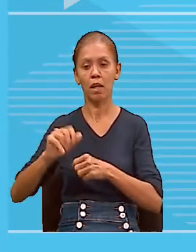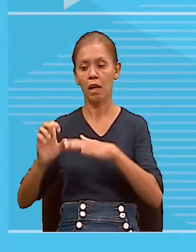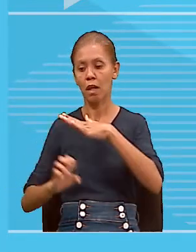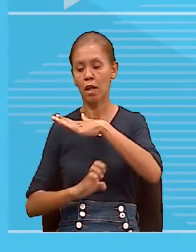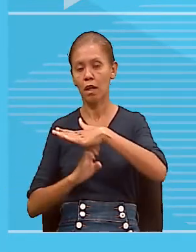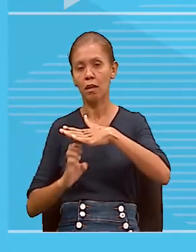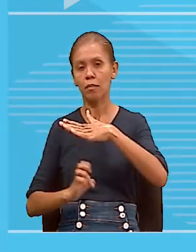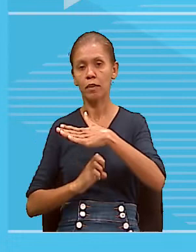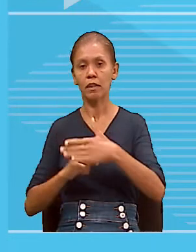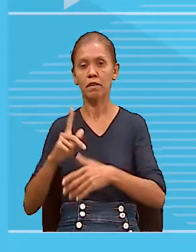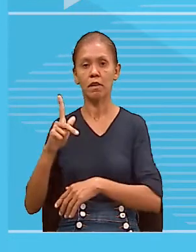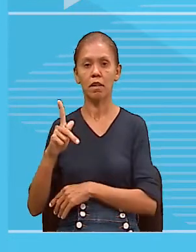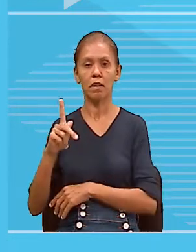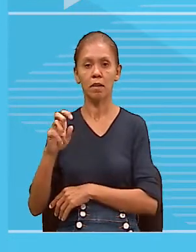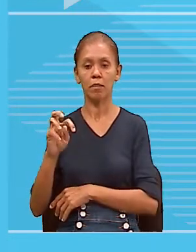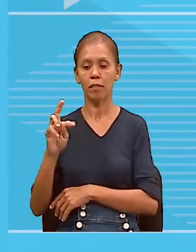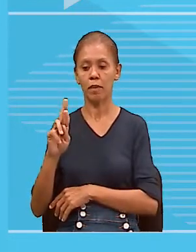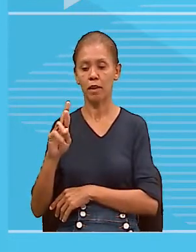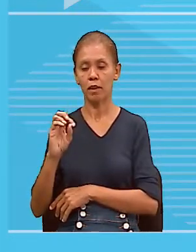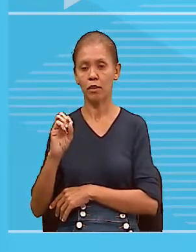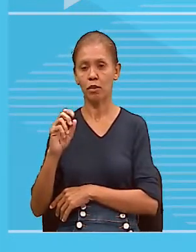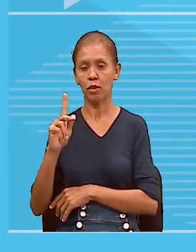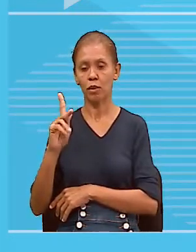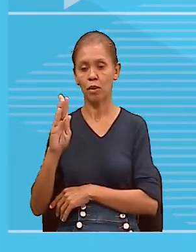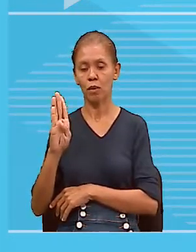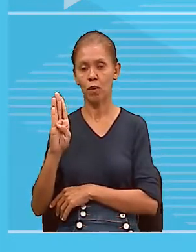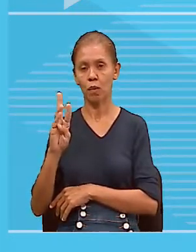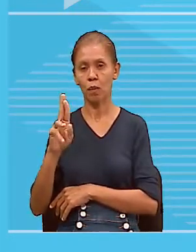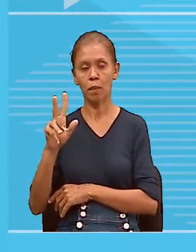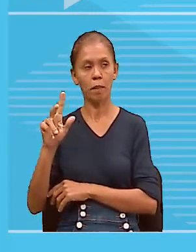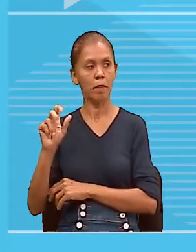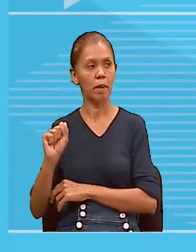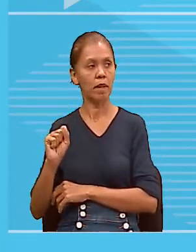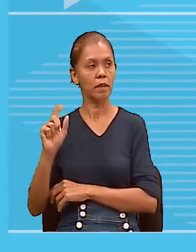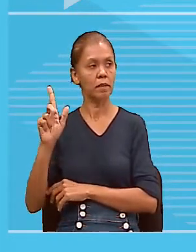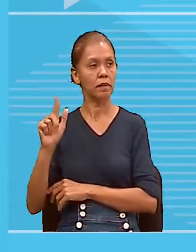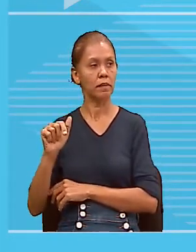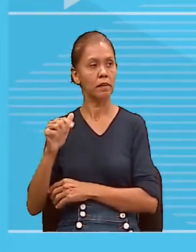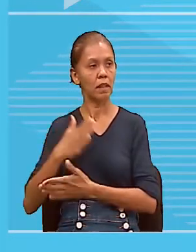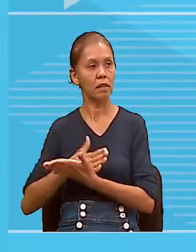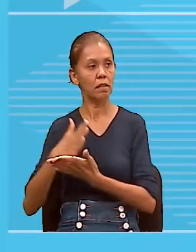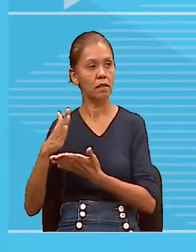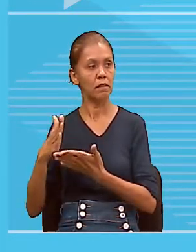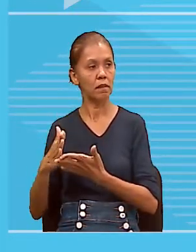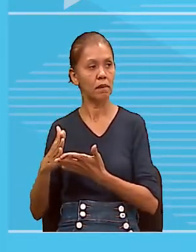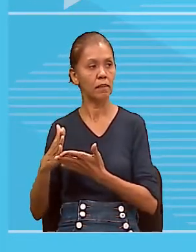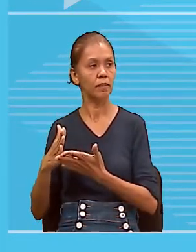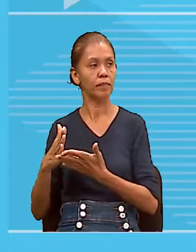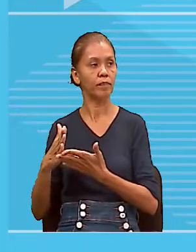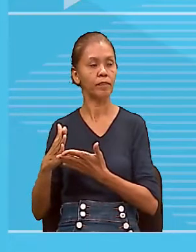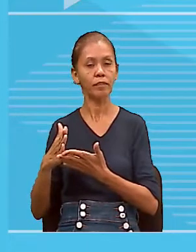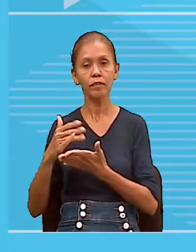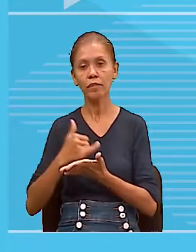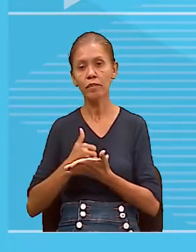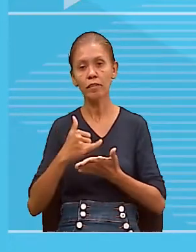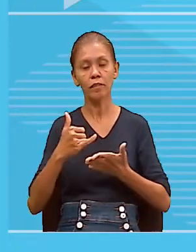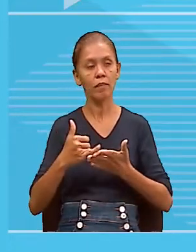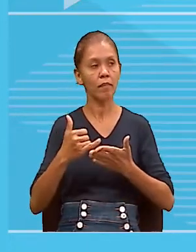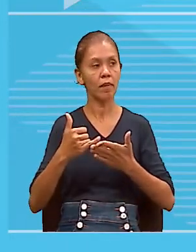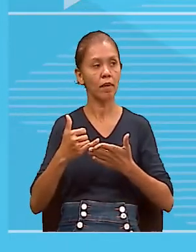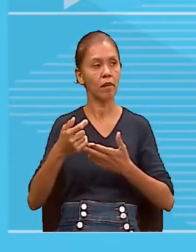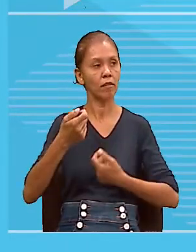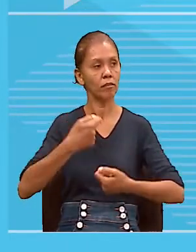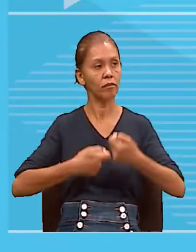mas já começava a despontar ali produzindo petróleo Tupiniquim com abertura Econômica que como eu lhe disse olha